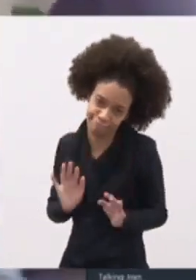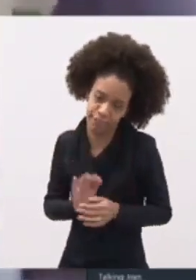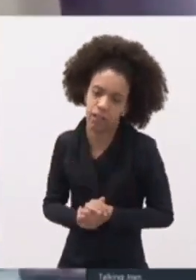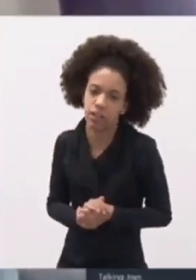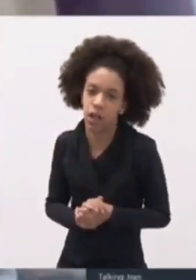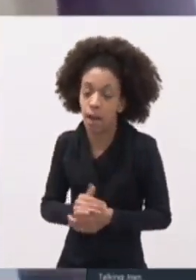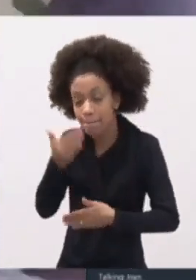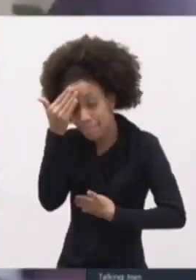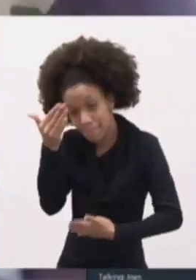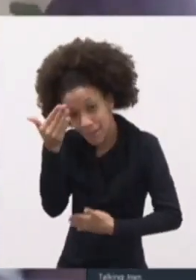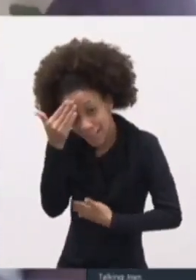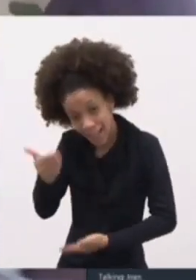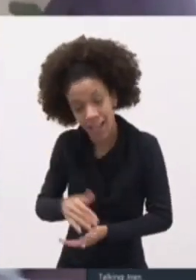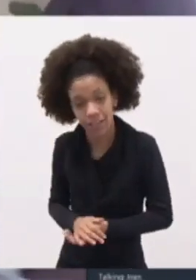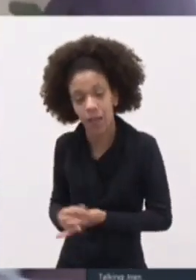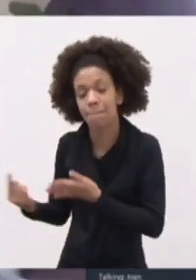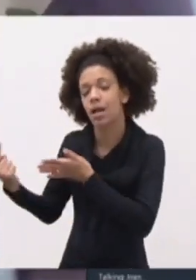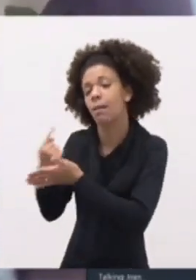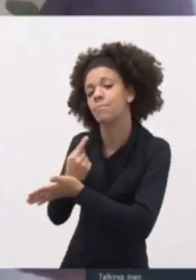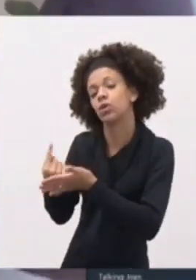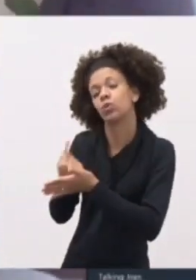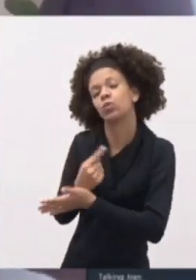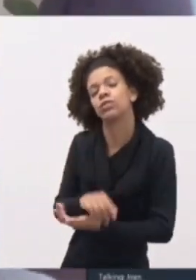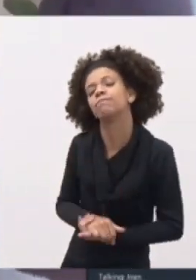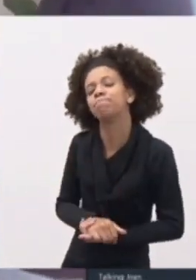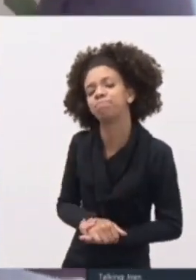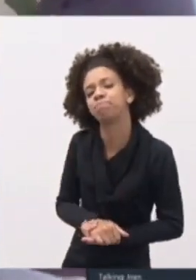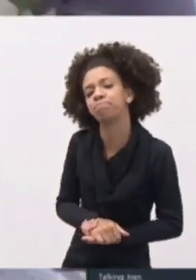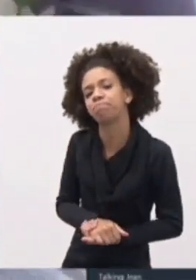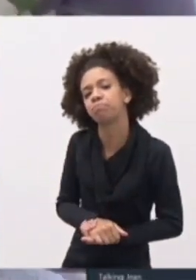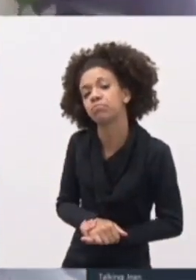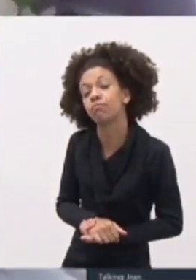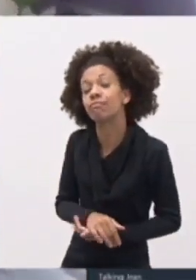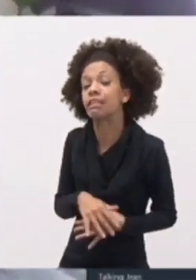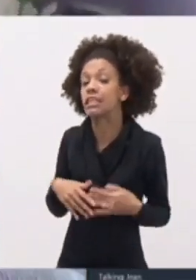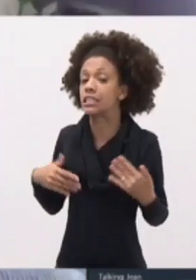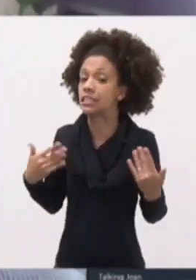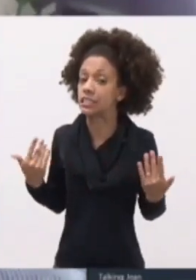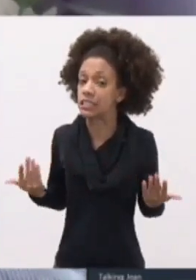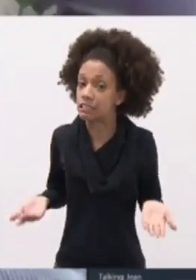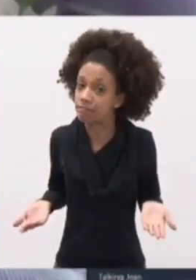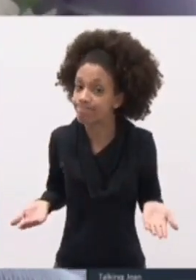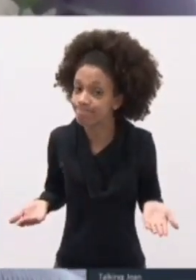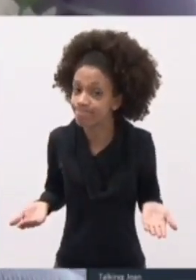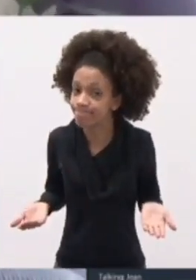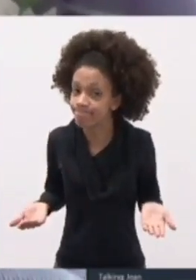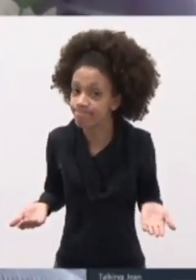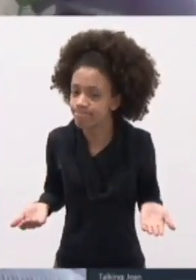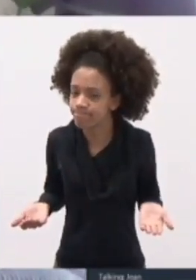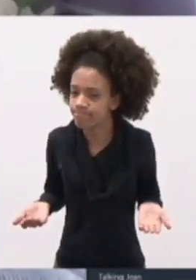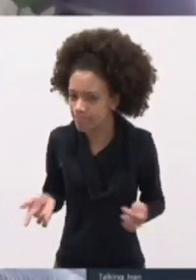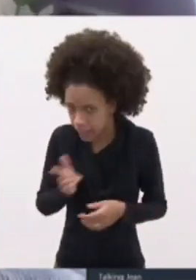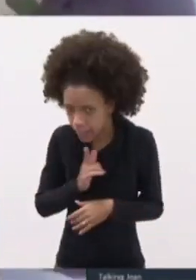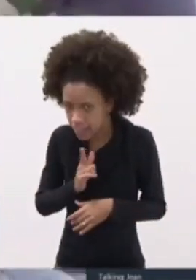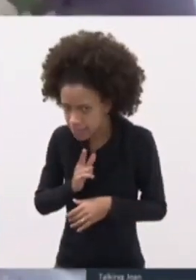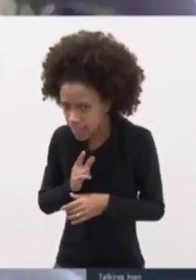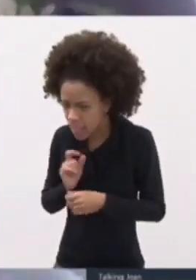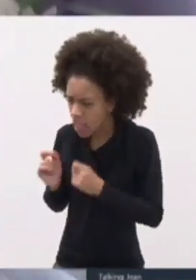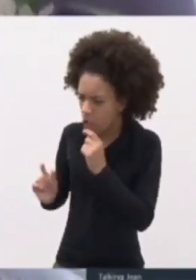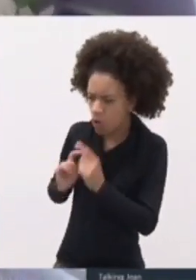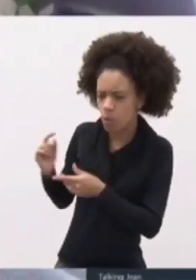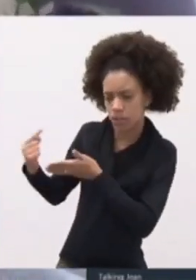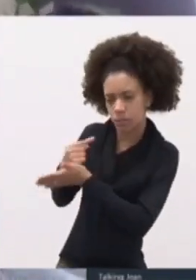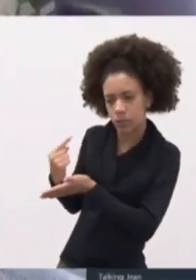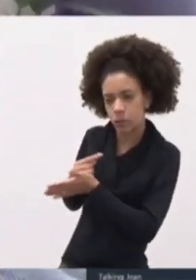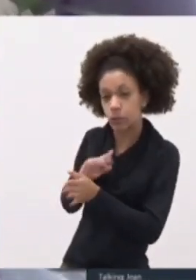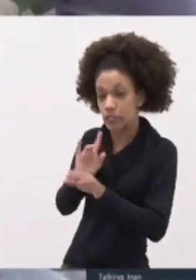Muito obrigado pela pergunta, Thaís. E aí, a gente tem mais algumas perguntas aqui. Deixa eu ver como é